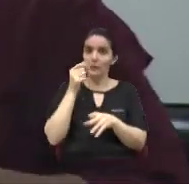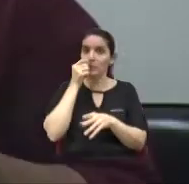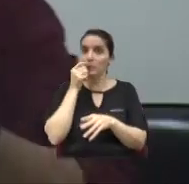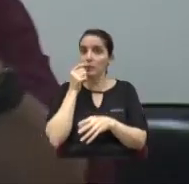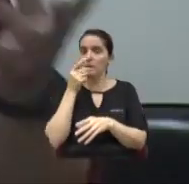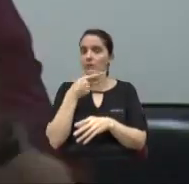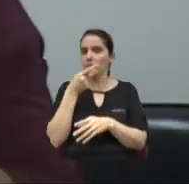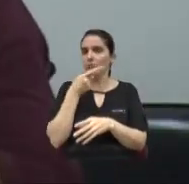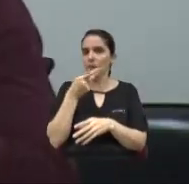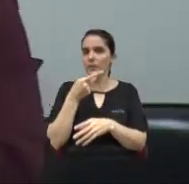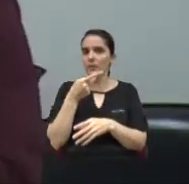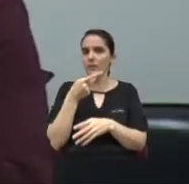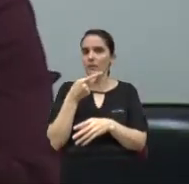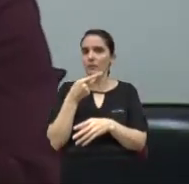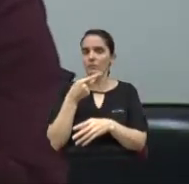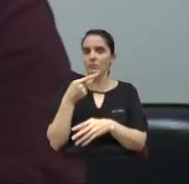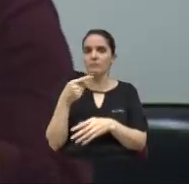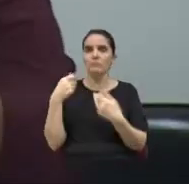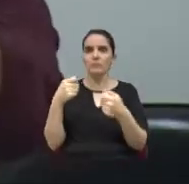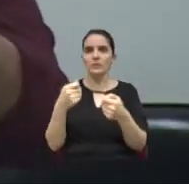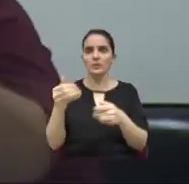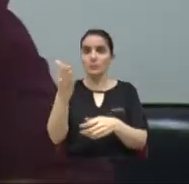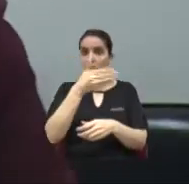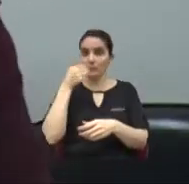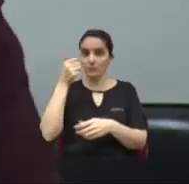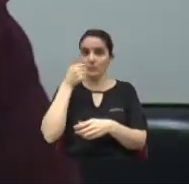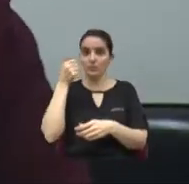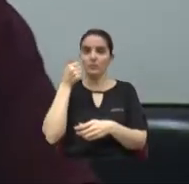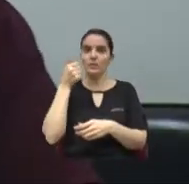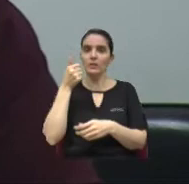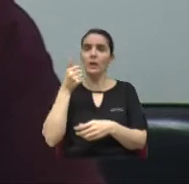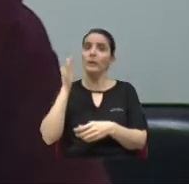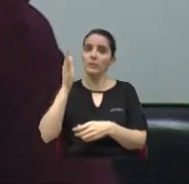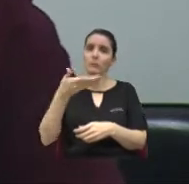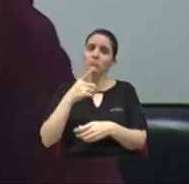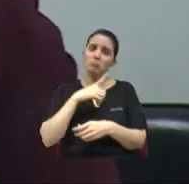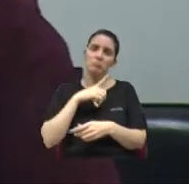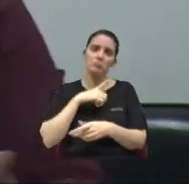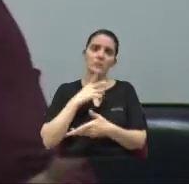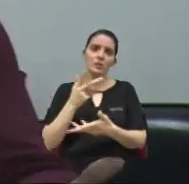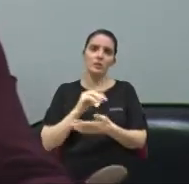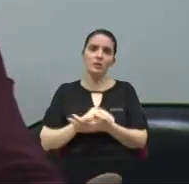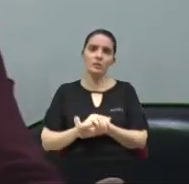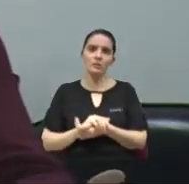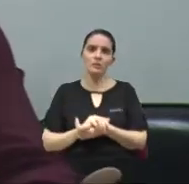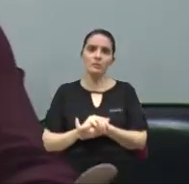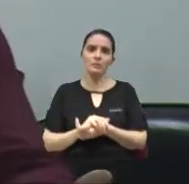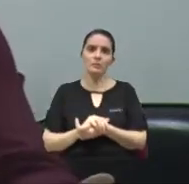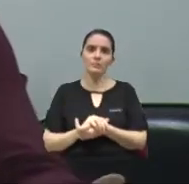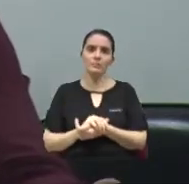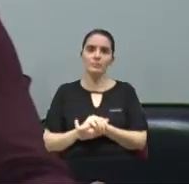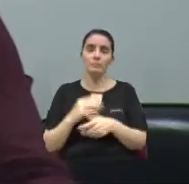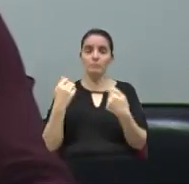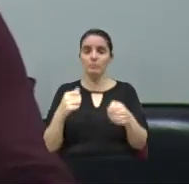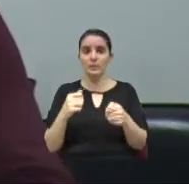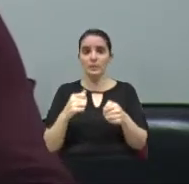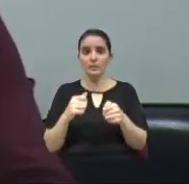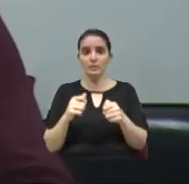aqui melhorias, né, que nós poderíamos já estar solicitando, que é a questão da informatização dos